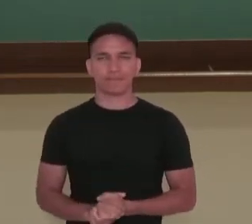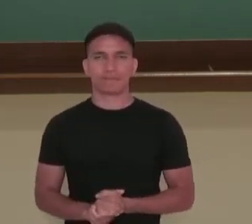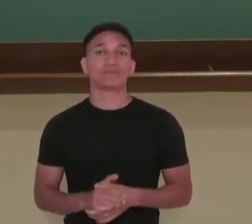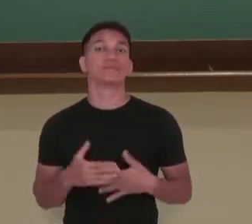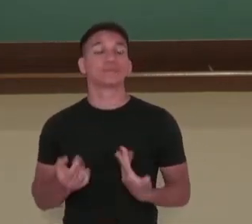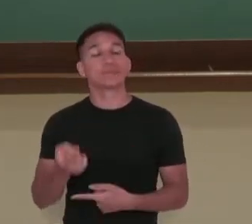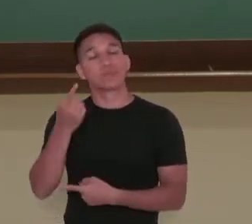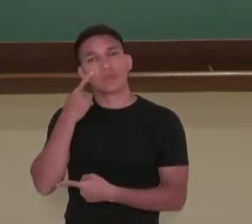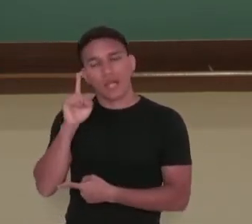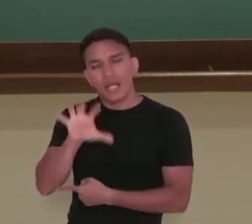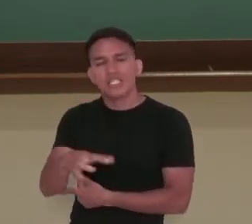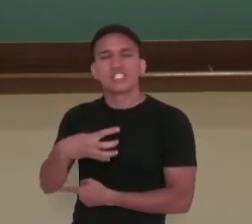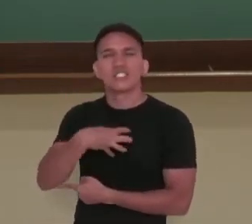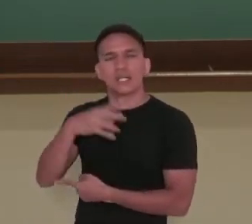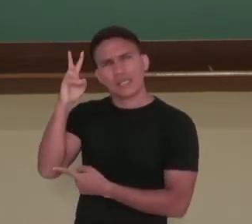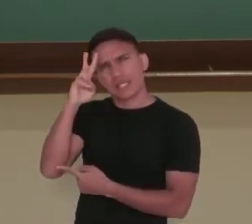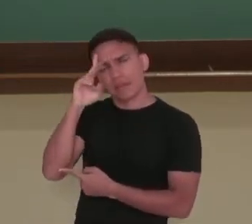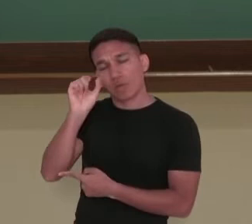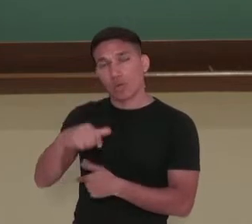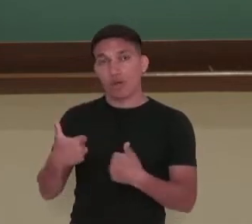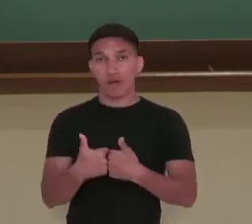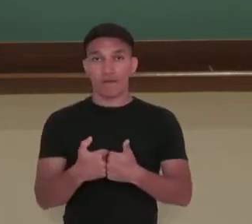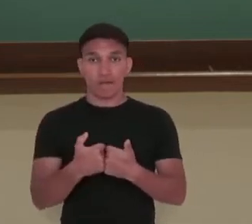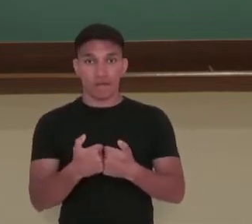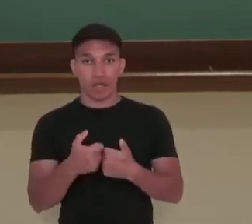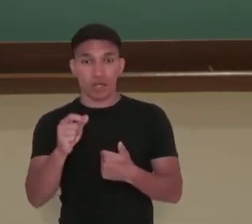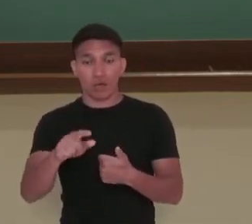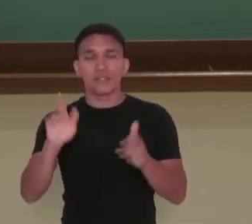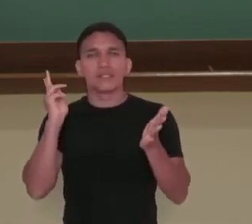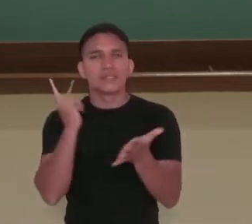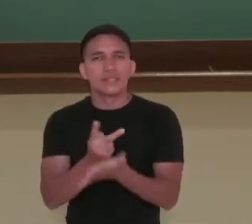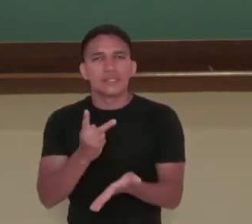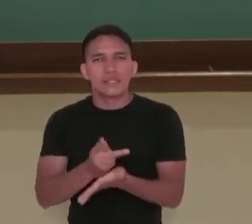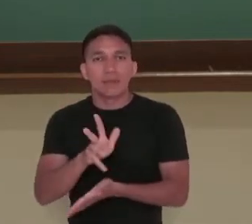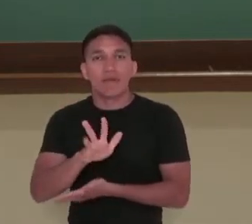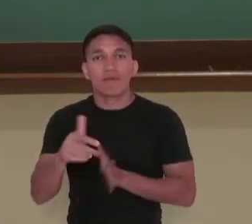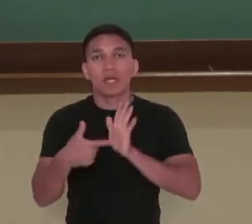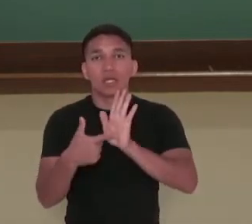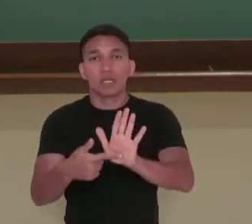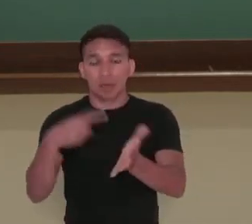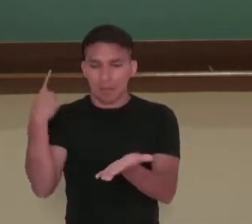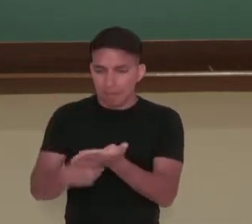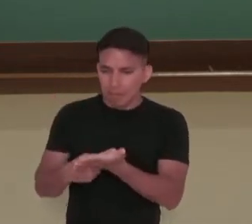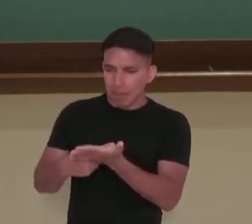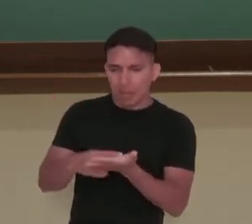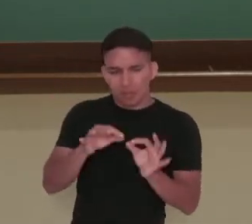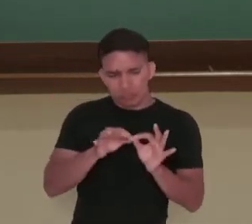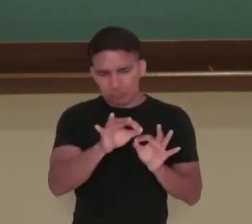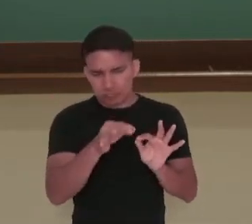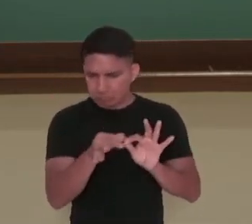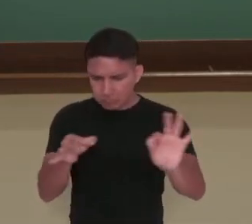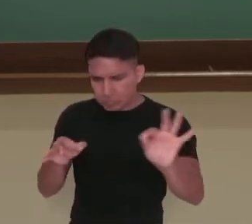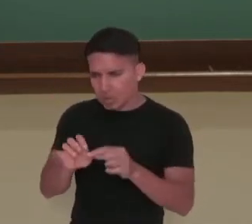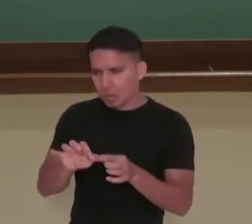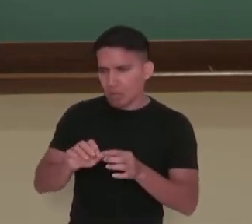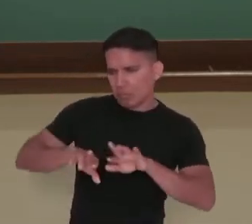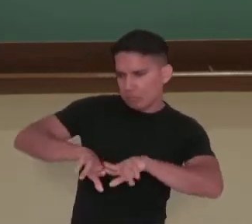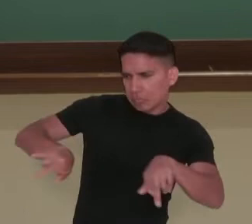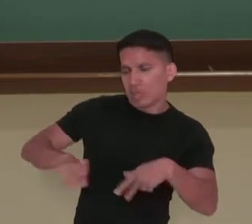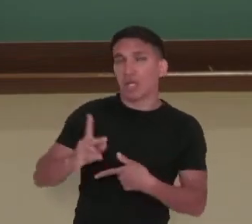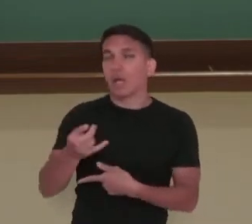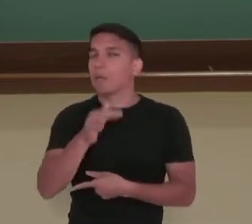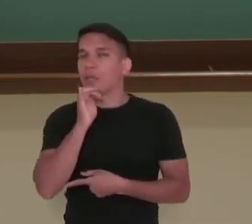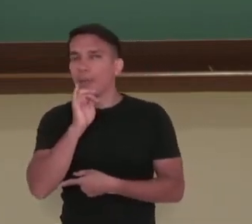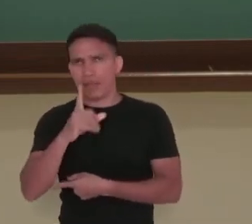assim, lembre-se que a física, ela sempre vai trabalhar com medidas. Você pode ter um número muito grande, como